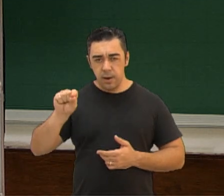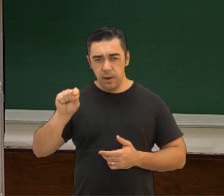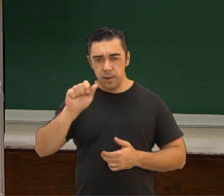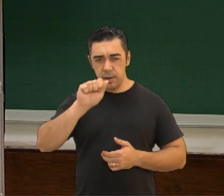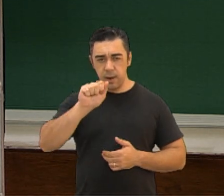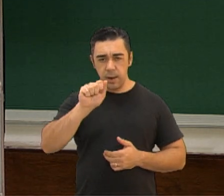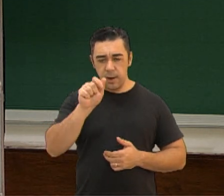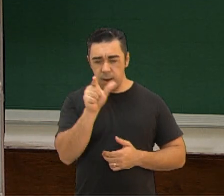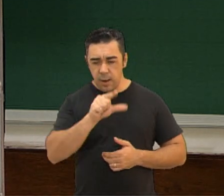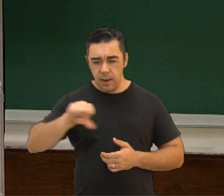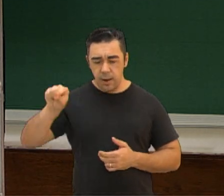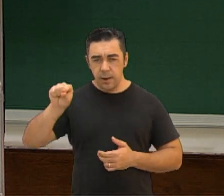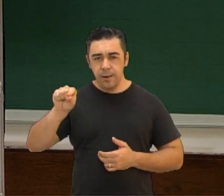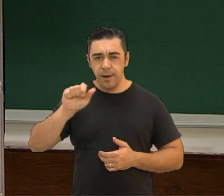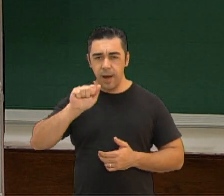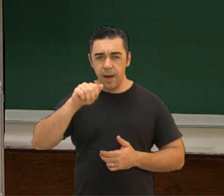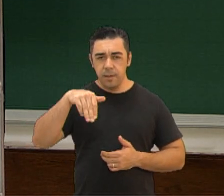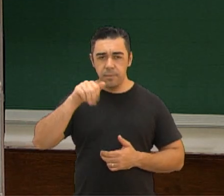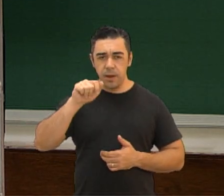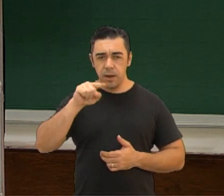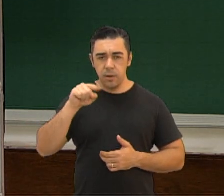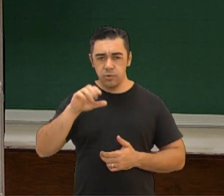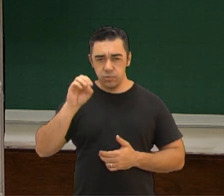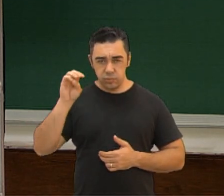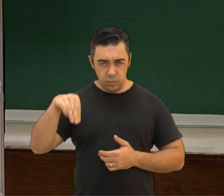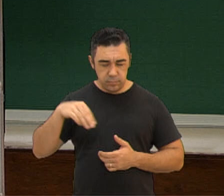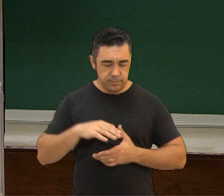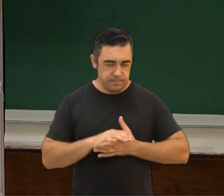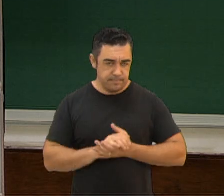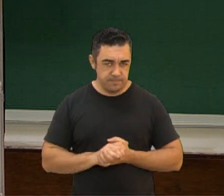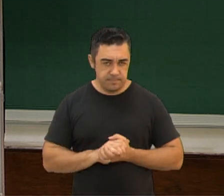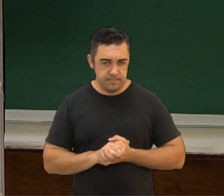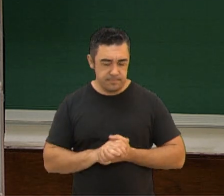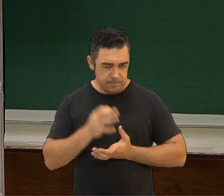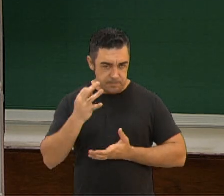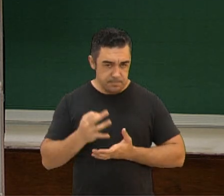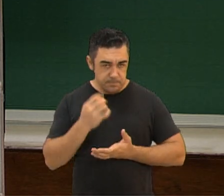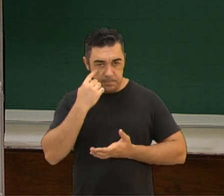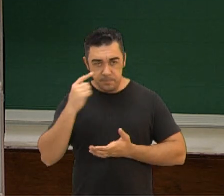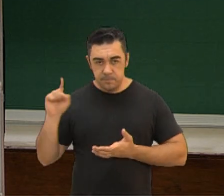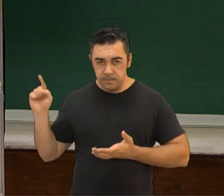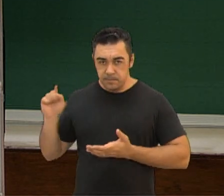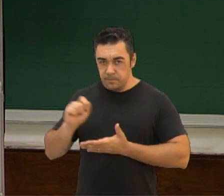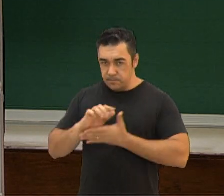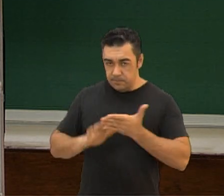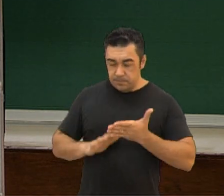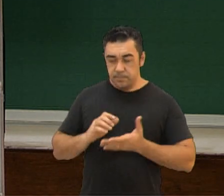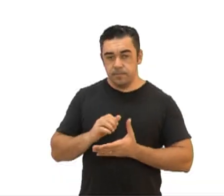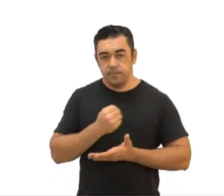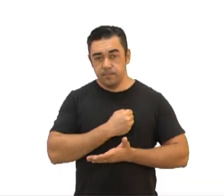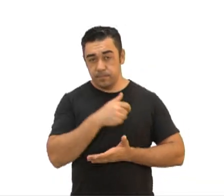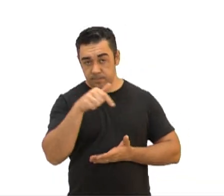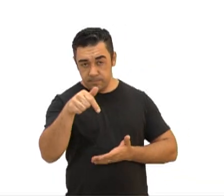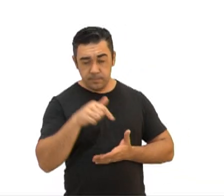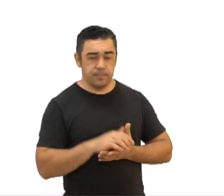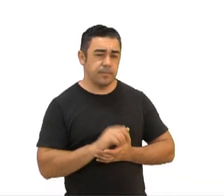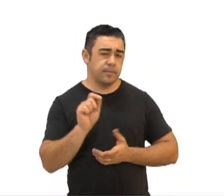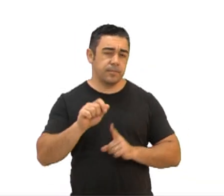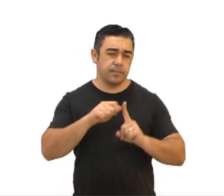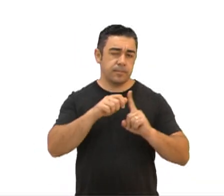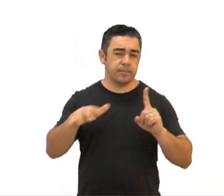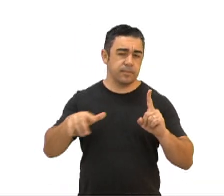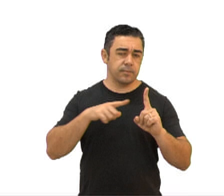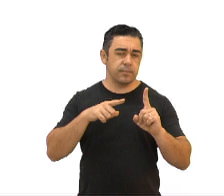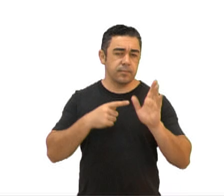temos utilizado bastante aqui no Brasil, certo? Vamos para o exercício agora. Exercício 7. Que figura de linguagem